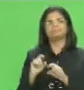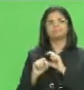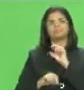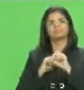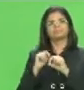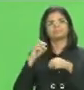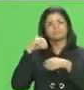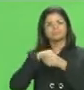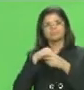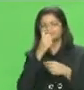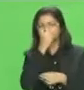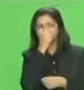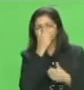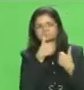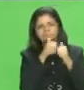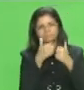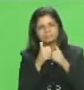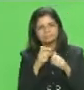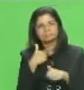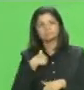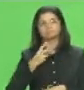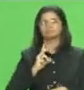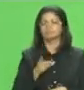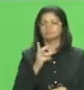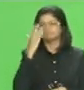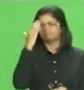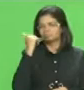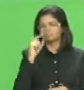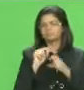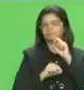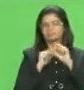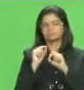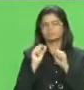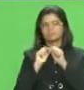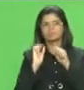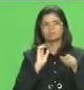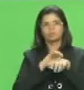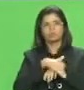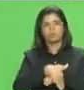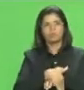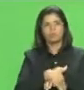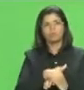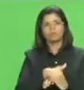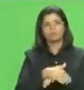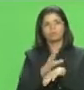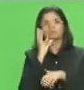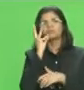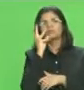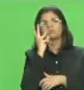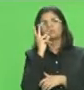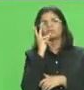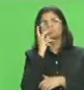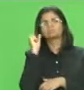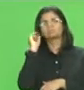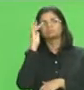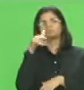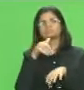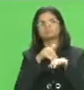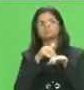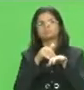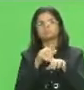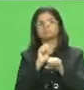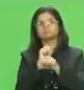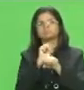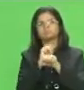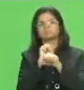em um ônibus lotado. Eu sei perfeitamente o que é passar uma noite inteira numa fila para tentar alcançar e